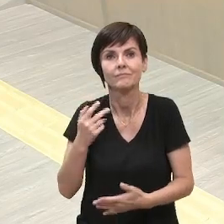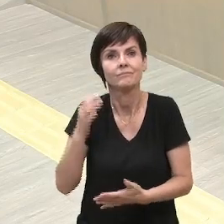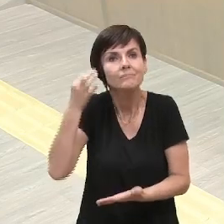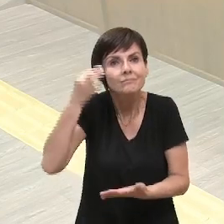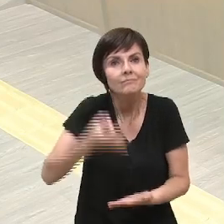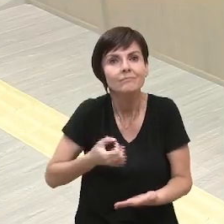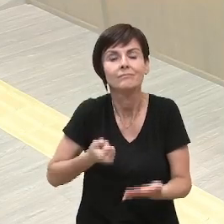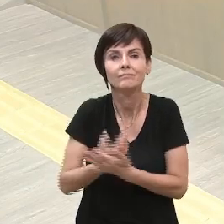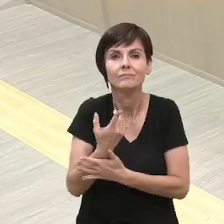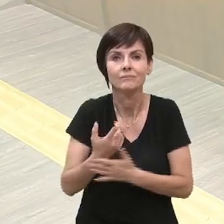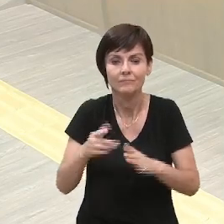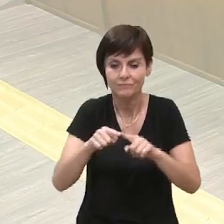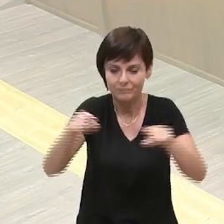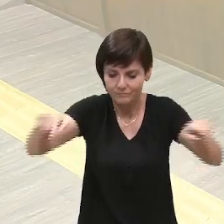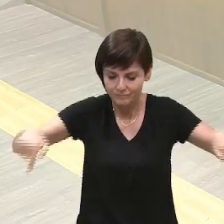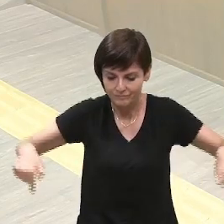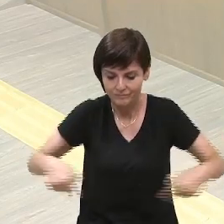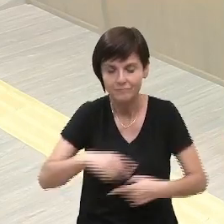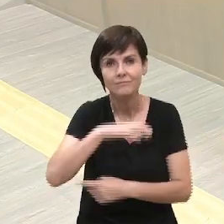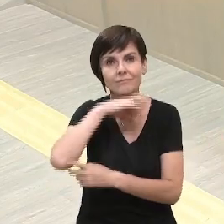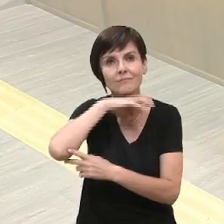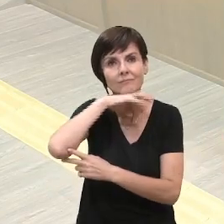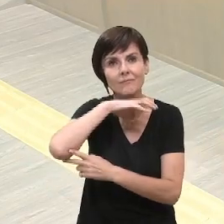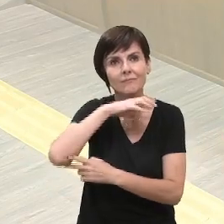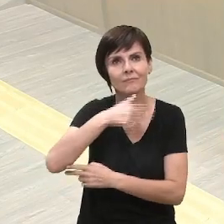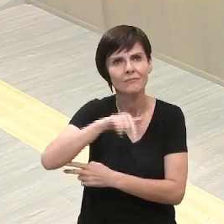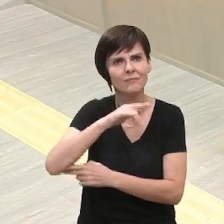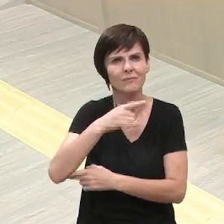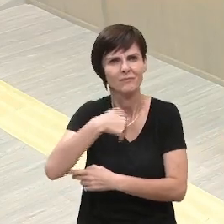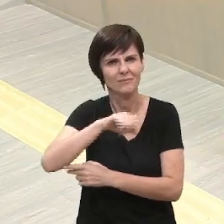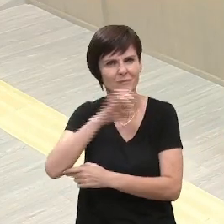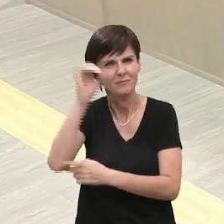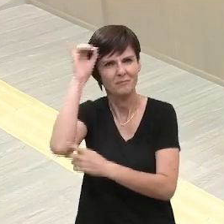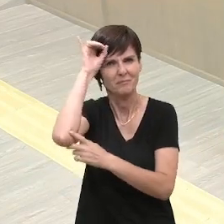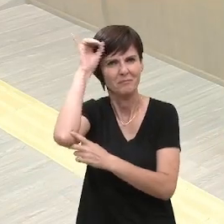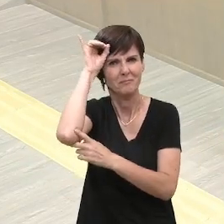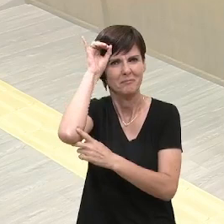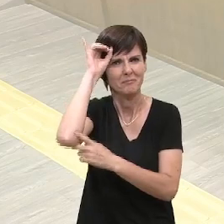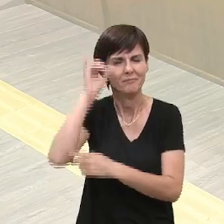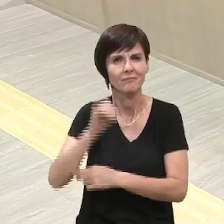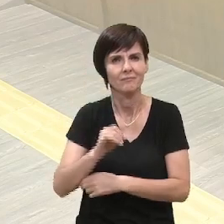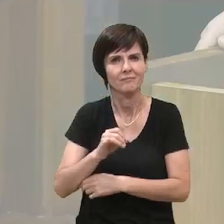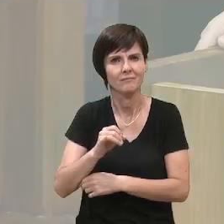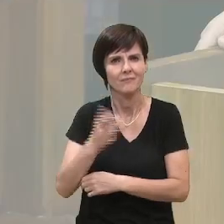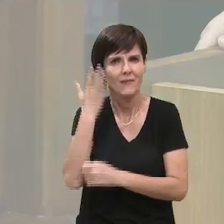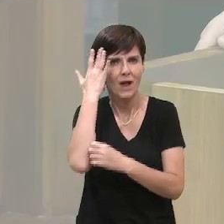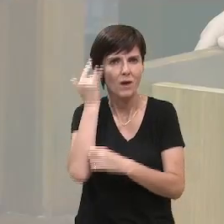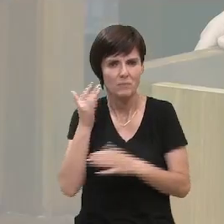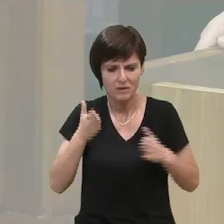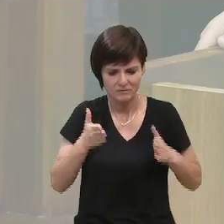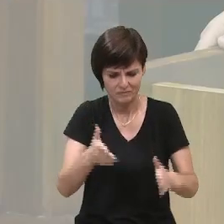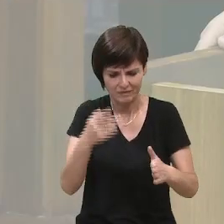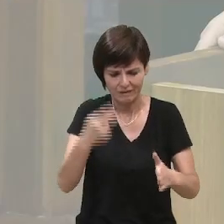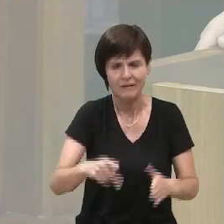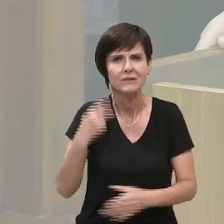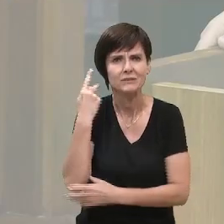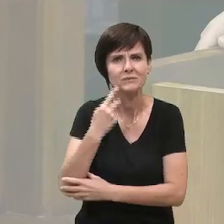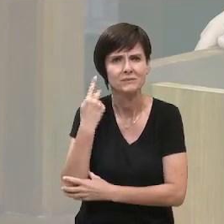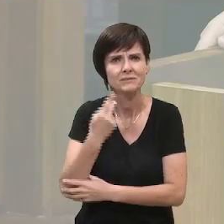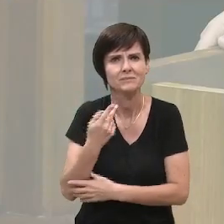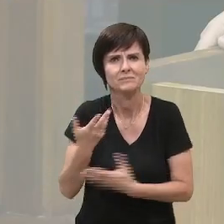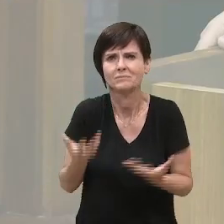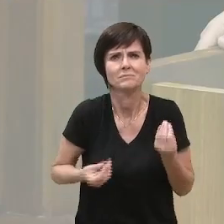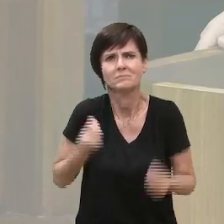um terreno, vai ter que construir, mas parece que são bobos, vão chegar aí amanhã e vão ver lá aqui dentro da Câmara. Que é isso,